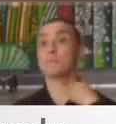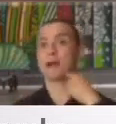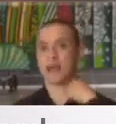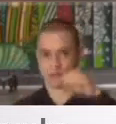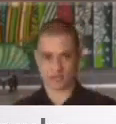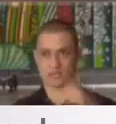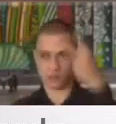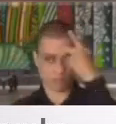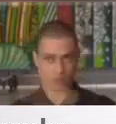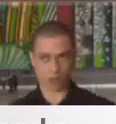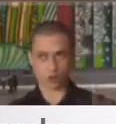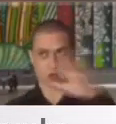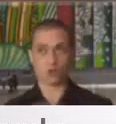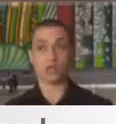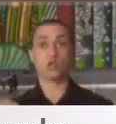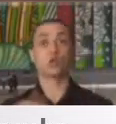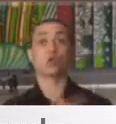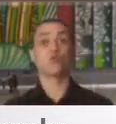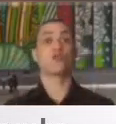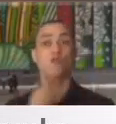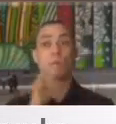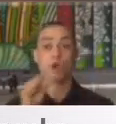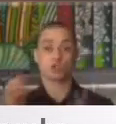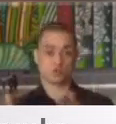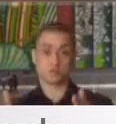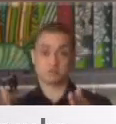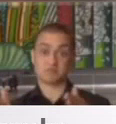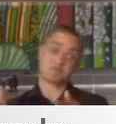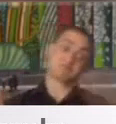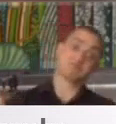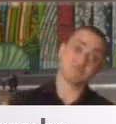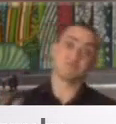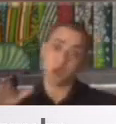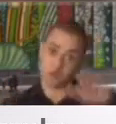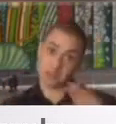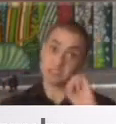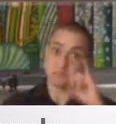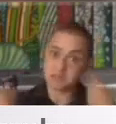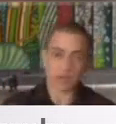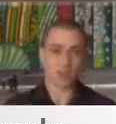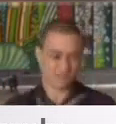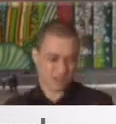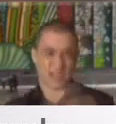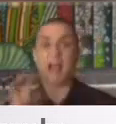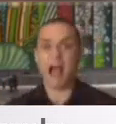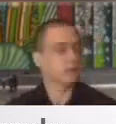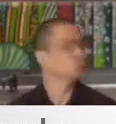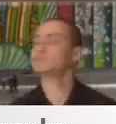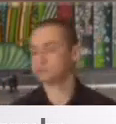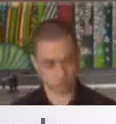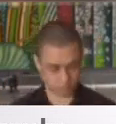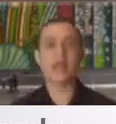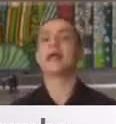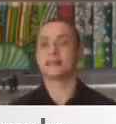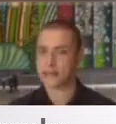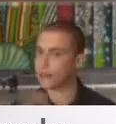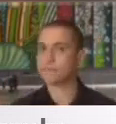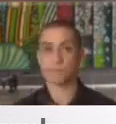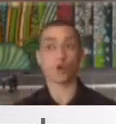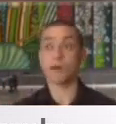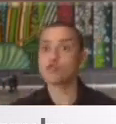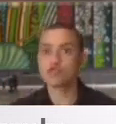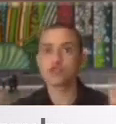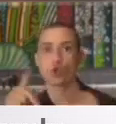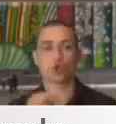doutor Dimas, ser prorrogado caso haja necessidade. Não faltarão vacinas. Temos condições de atendimento pelo Instituto Butantan